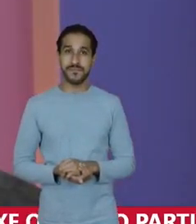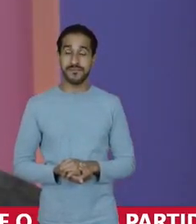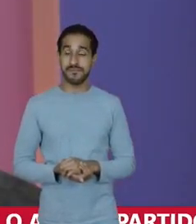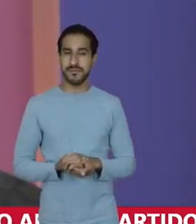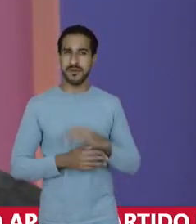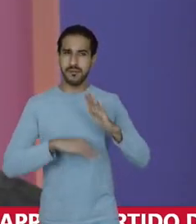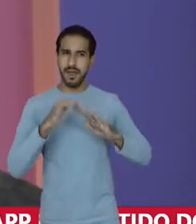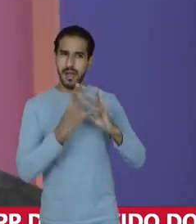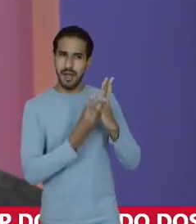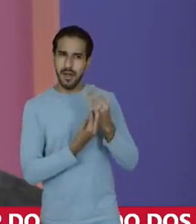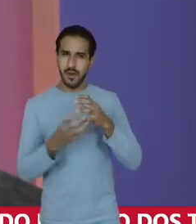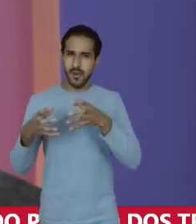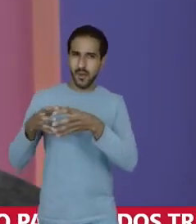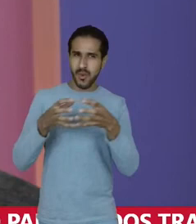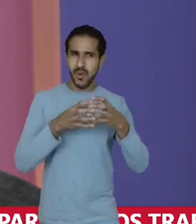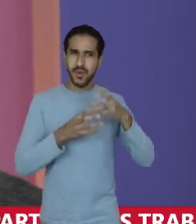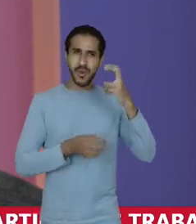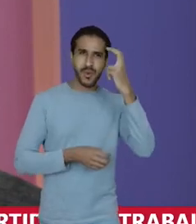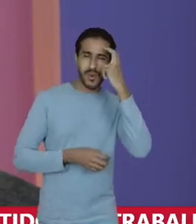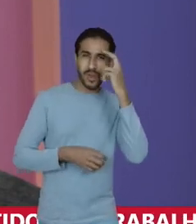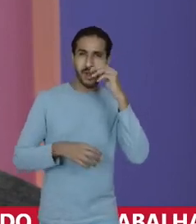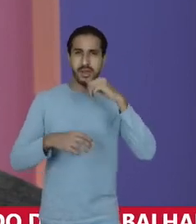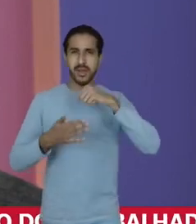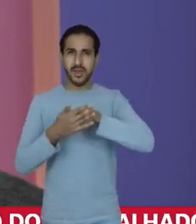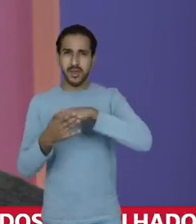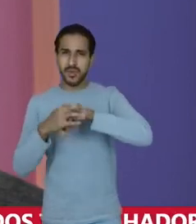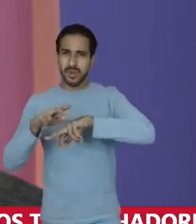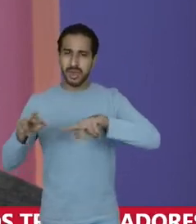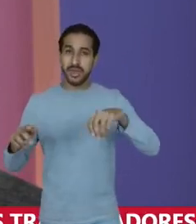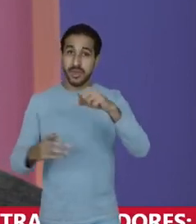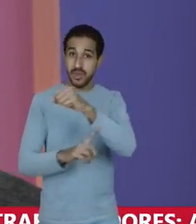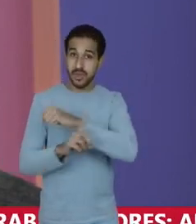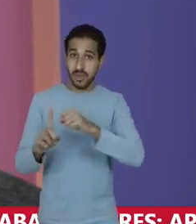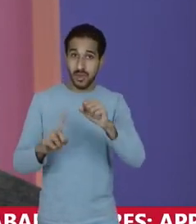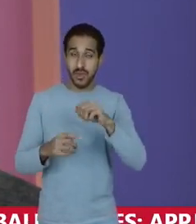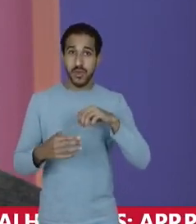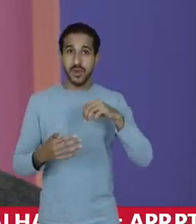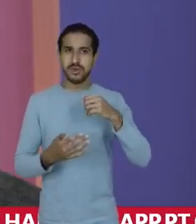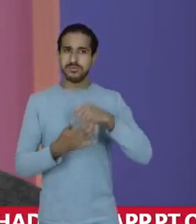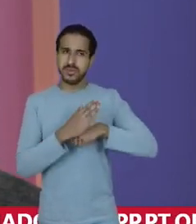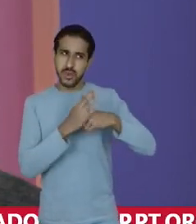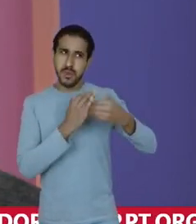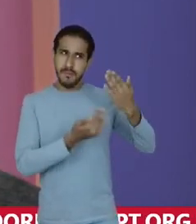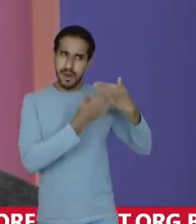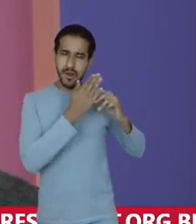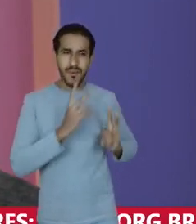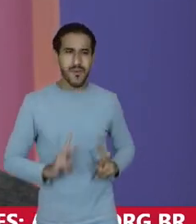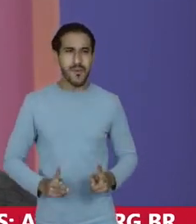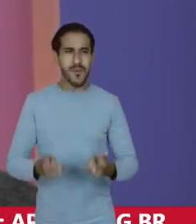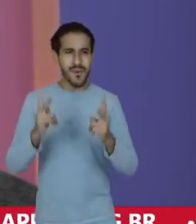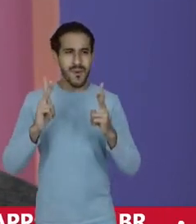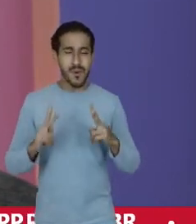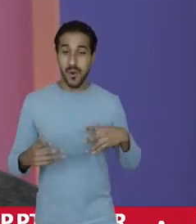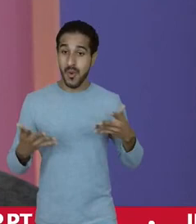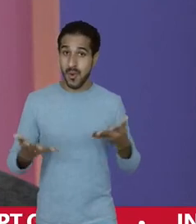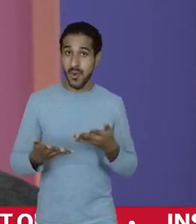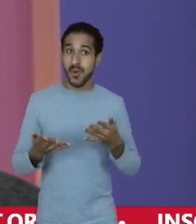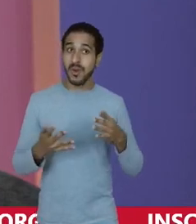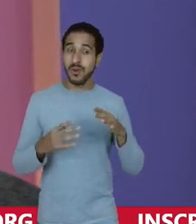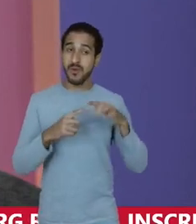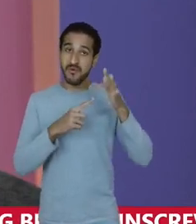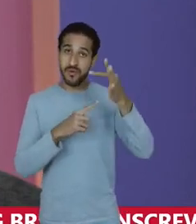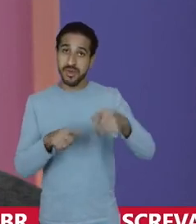Os artistas, os movimentos culturais e as mobilizações sociais resistiram no passado e continuarão resistindo hoje e